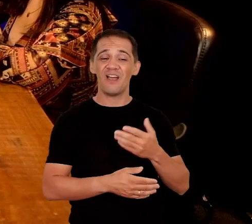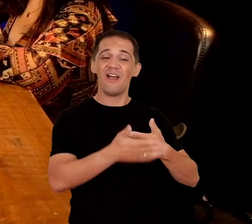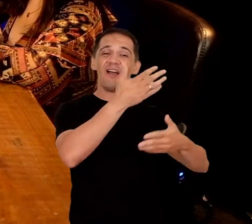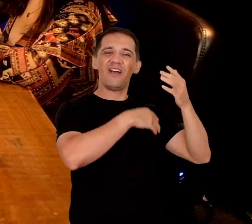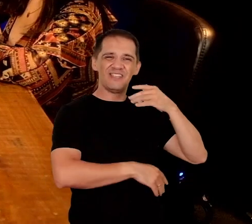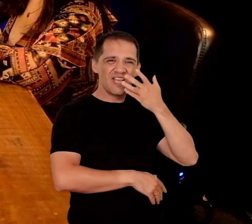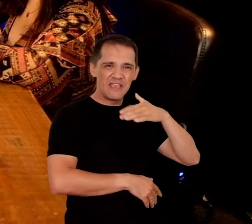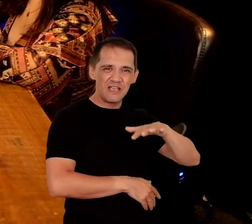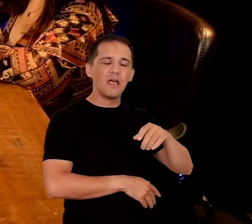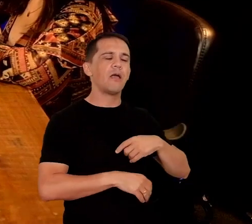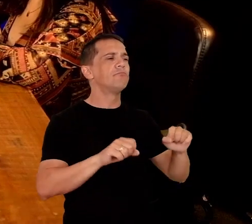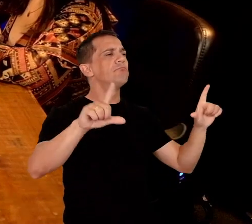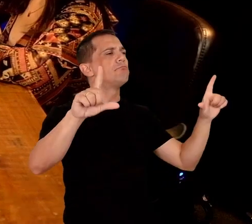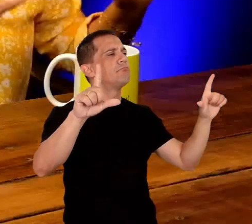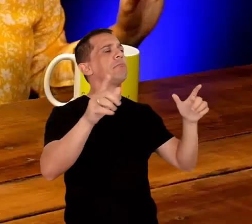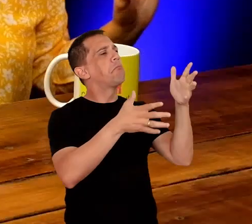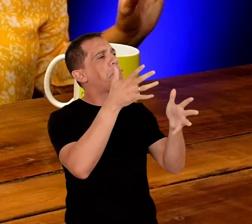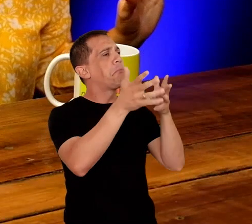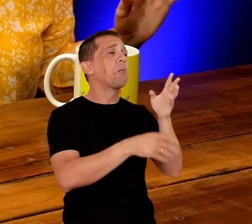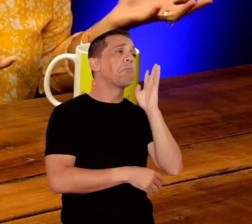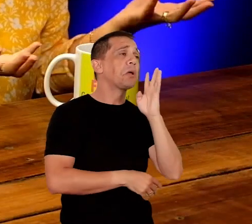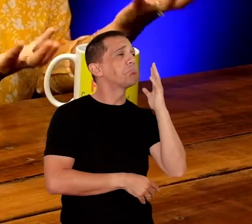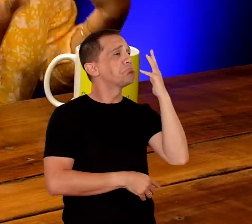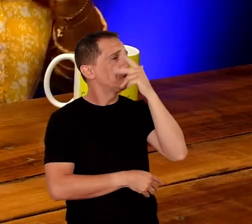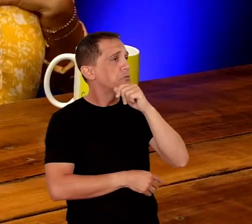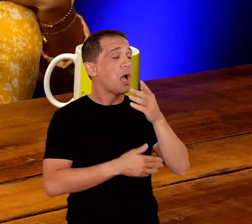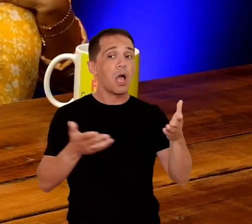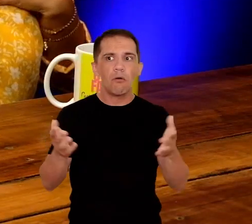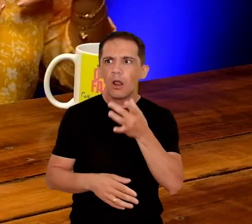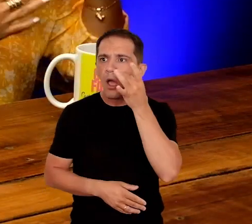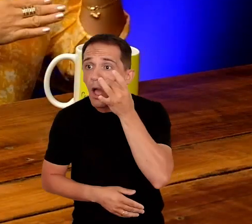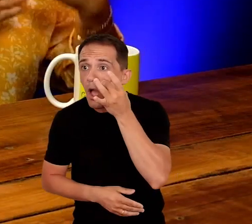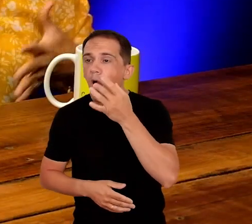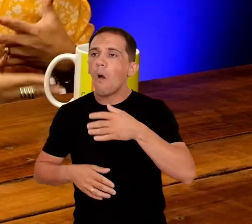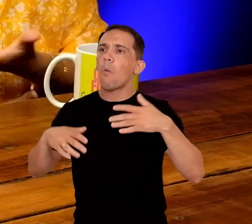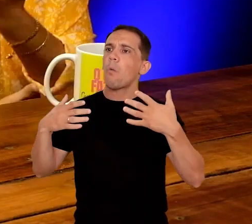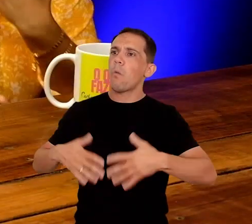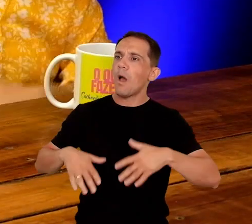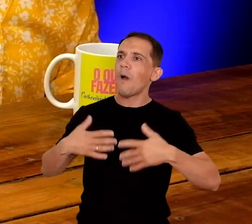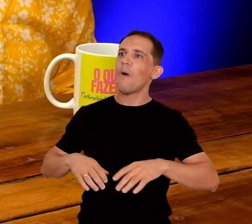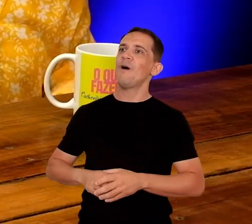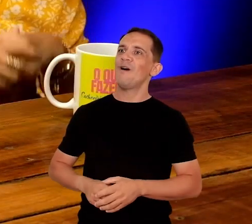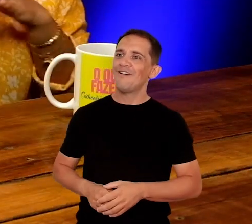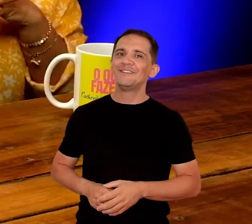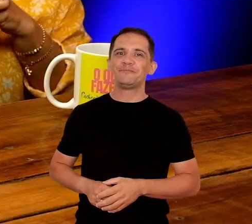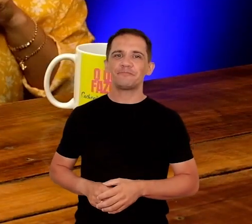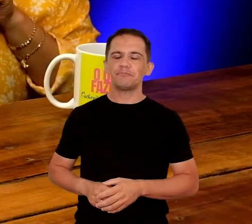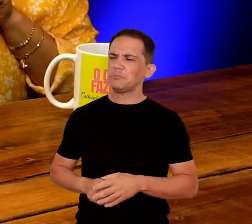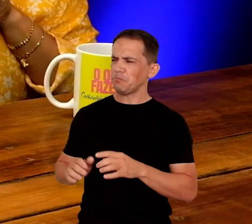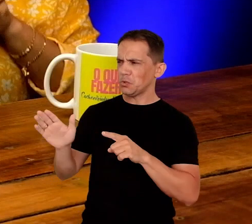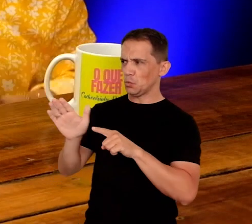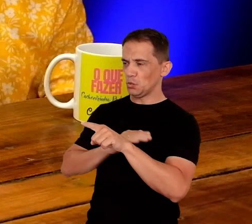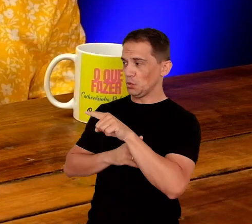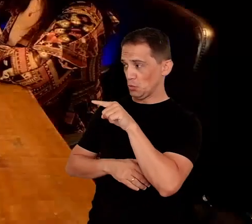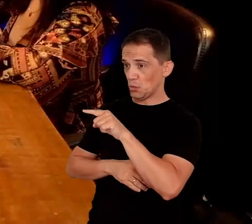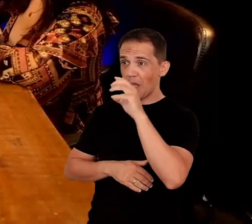que... né? A gente vê na televisão tudo é bonito, Sim. né? Mas chegar até mim, e aí anos depois aconteceu isso e eu fiquei assim... E tu